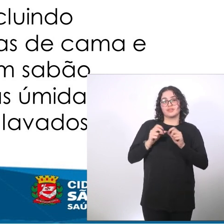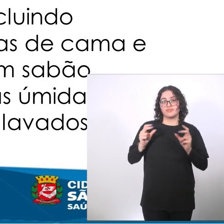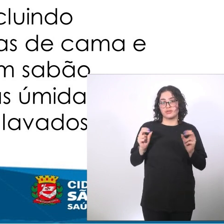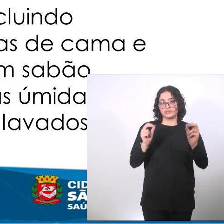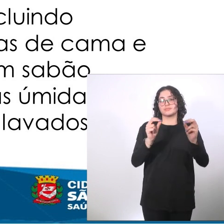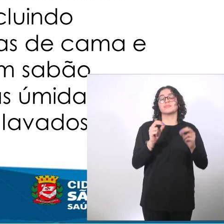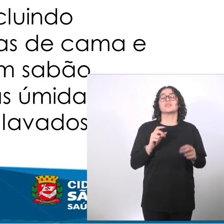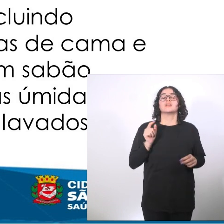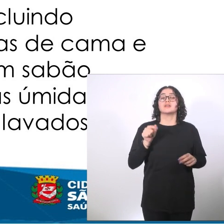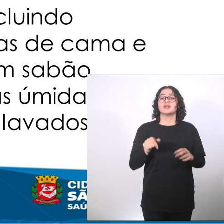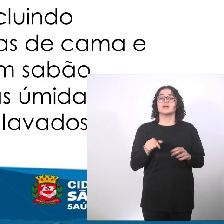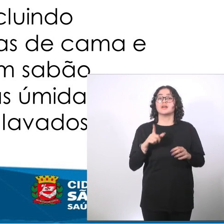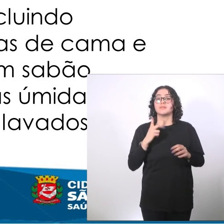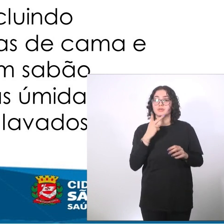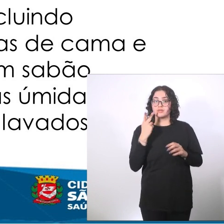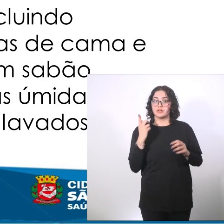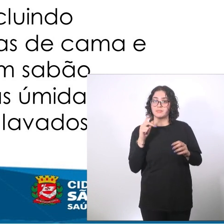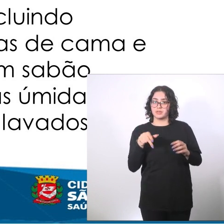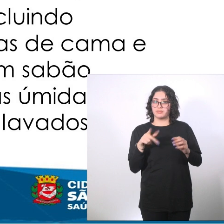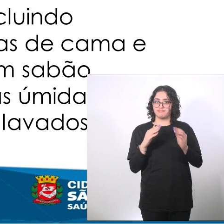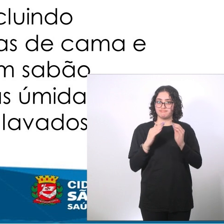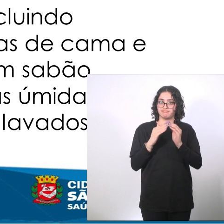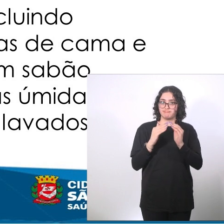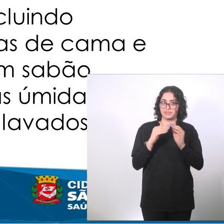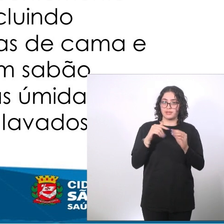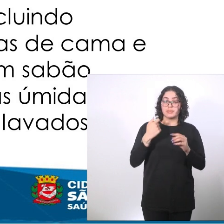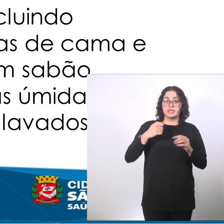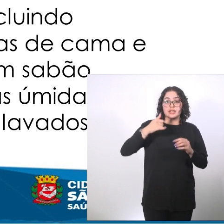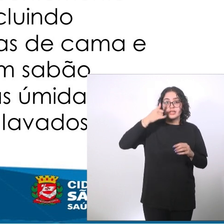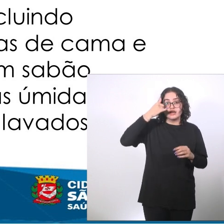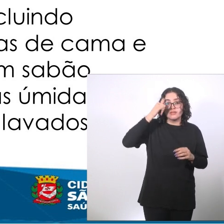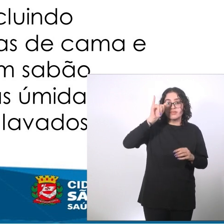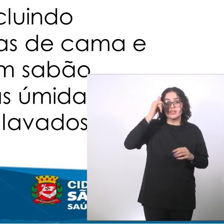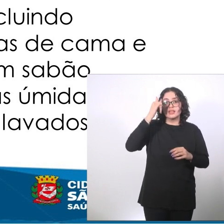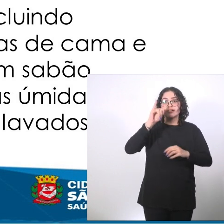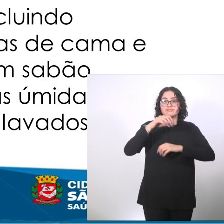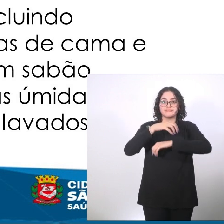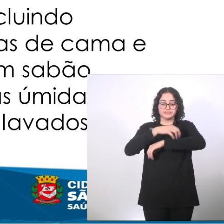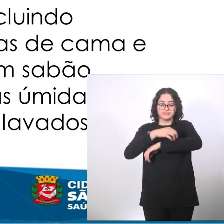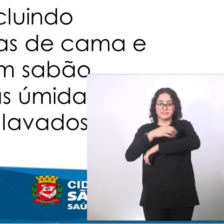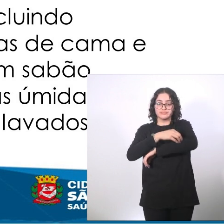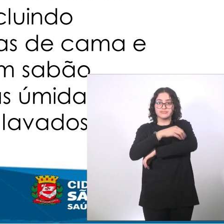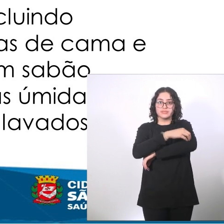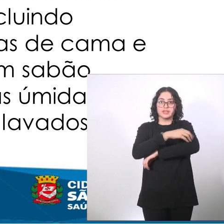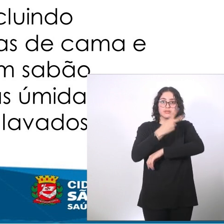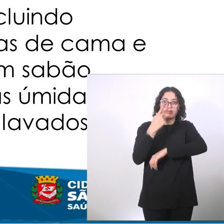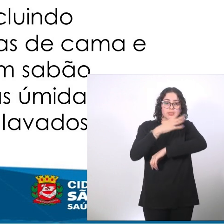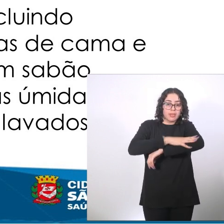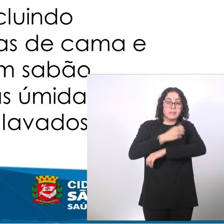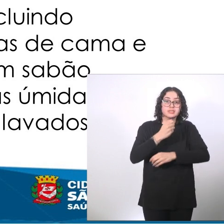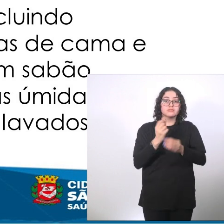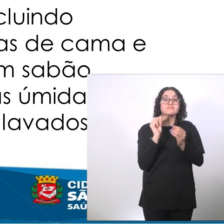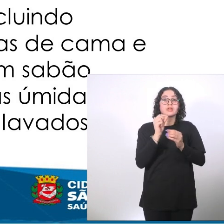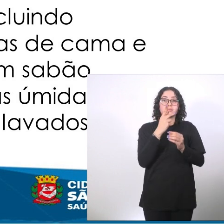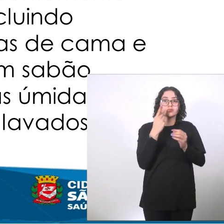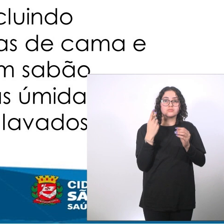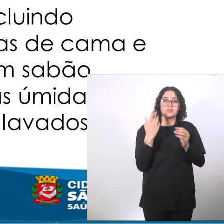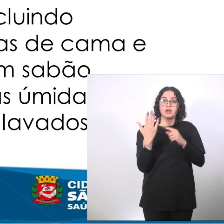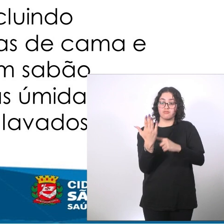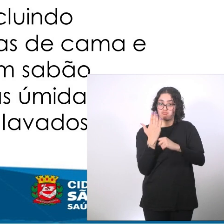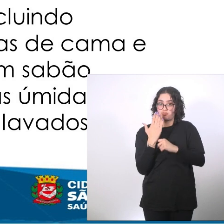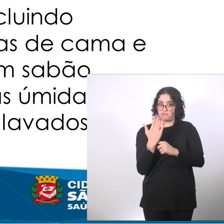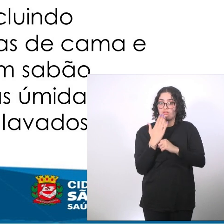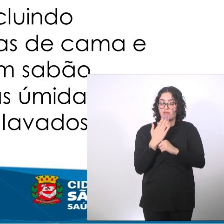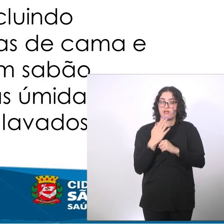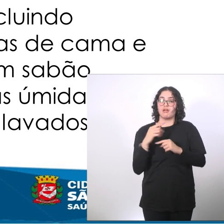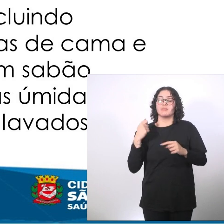os contactantes domiciliares têm que evitar o contato com secreções, usar luvas descartáveis quando